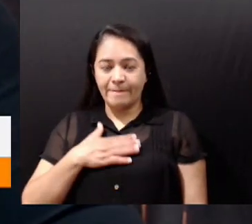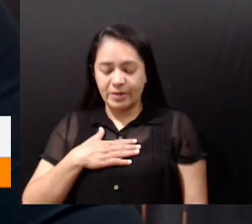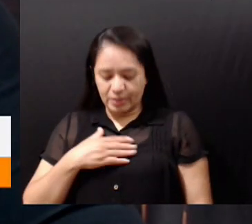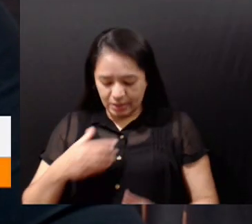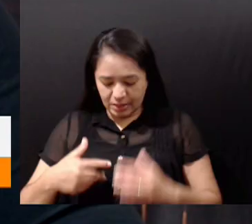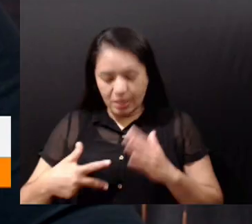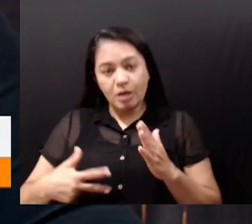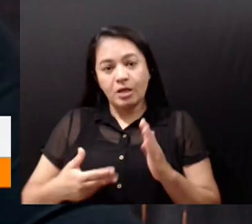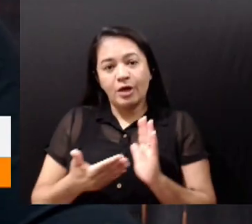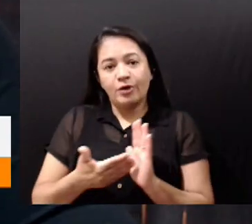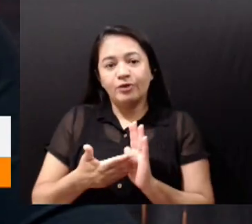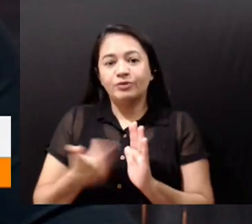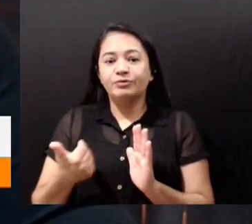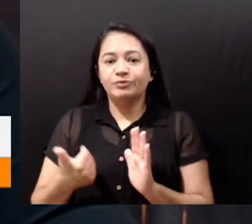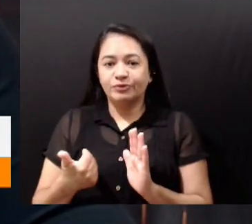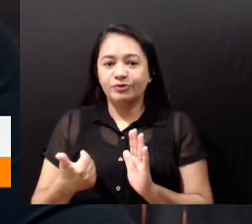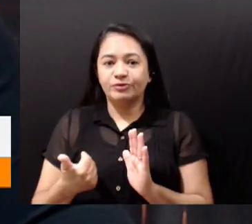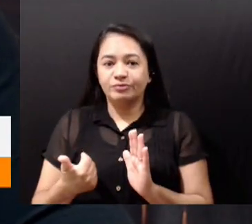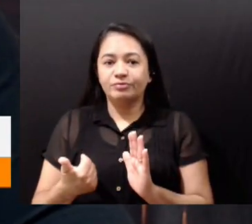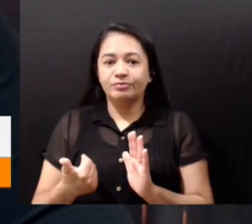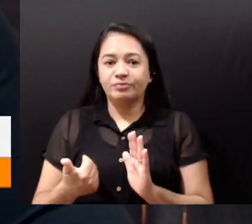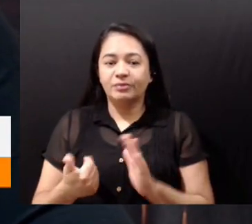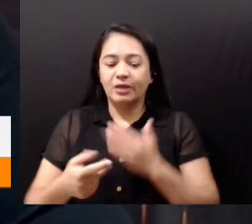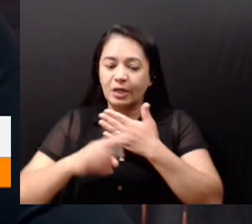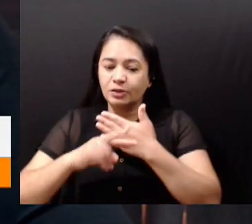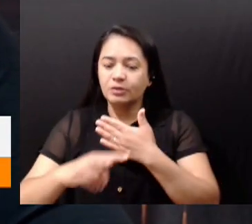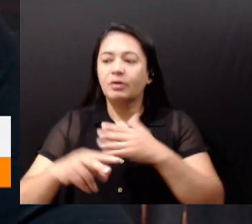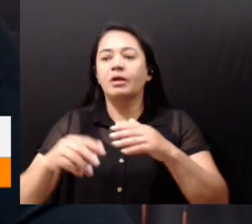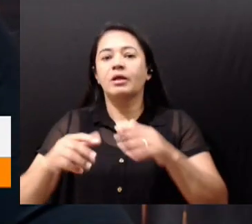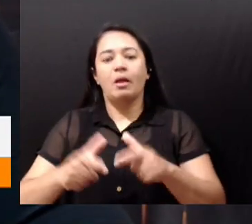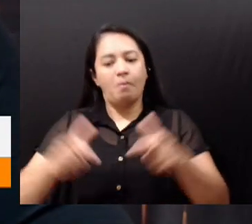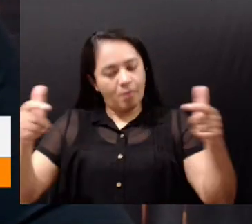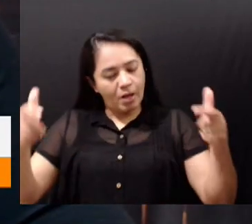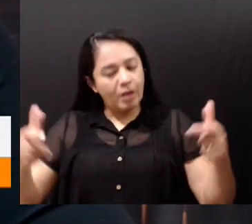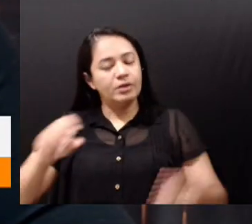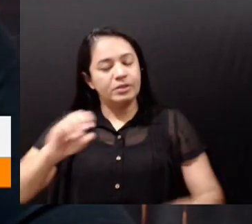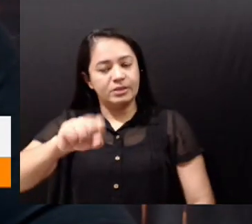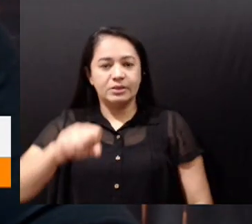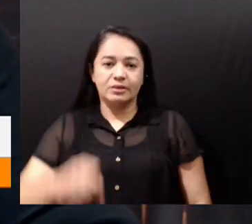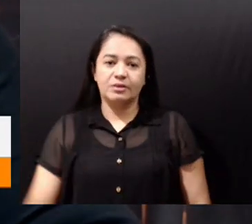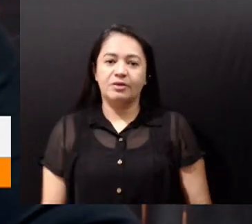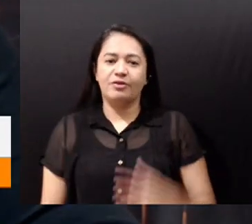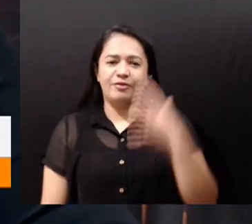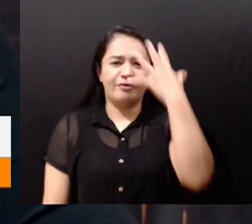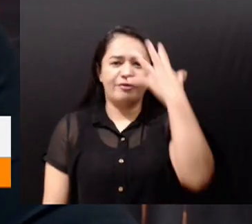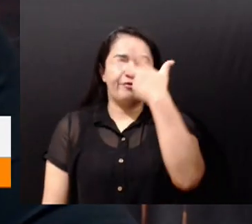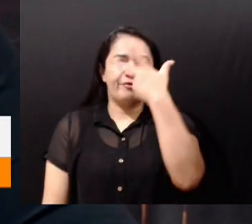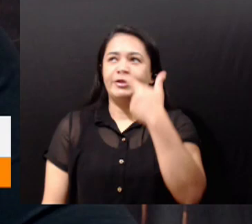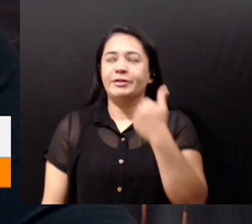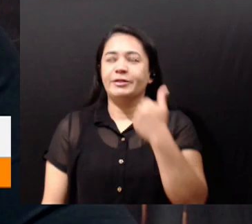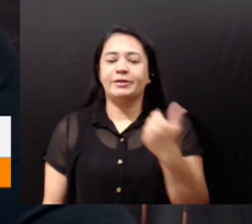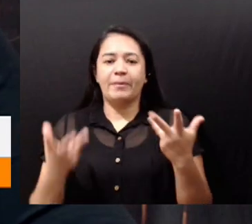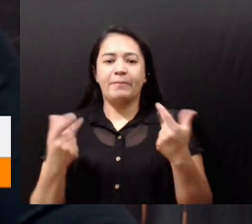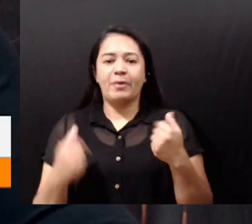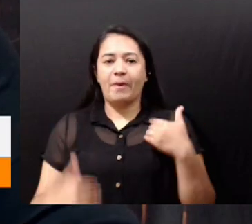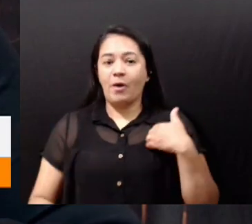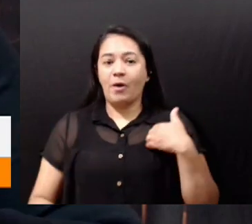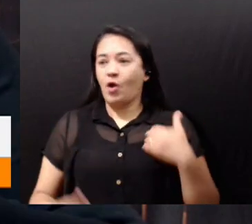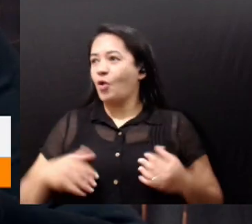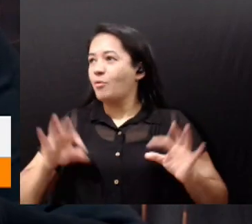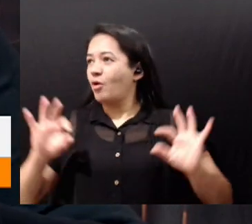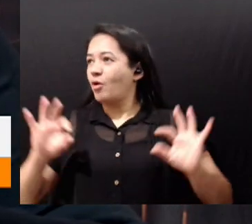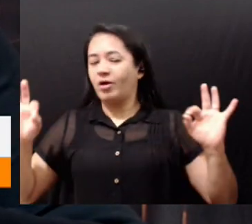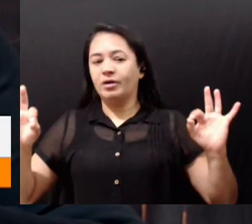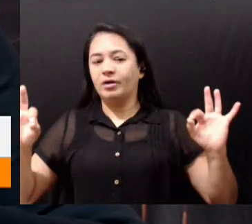maior as consequências. Então foi tudo lindo, maravilhoso, tive o meu corpo dos sonhos,